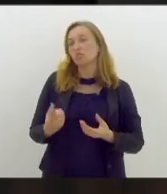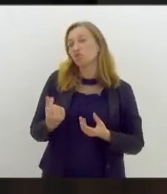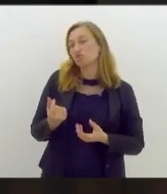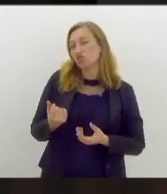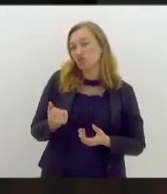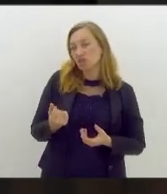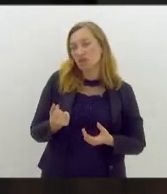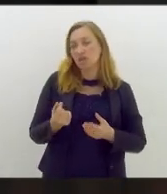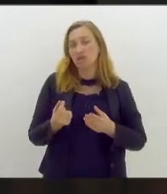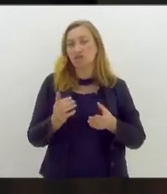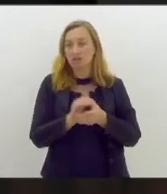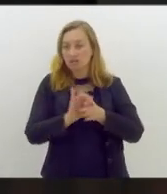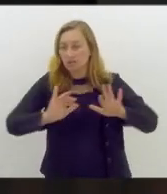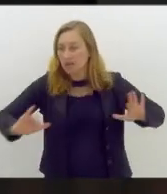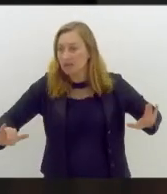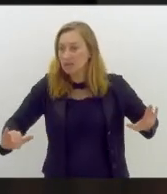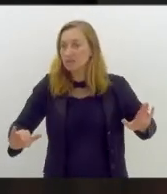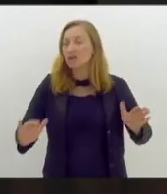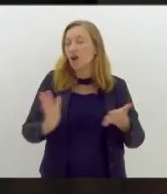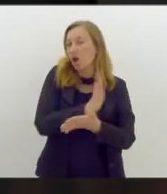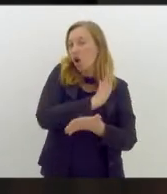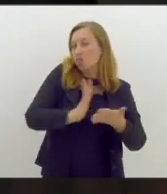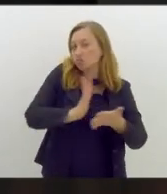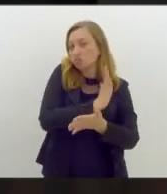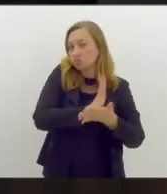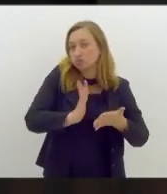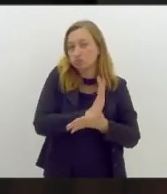de divórcio. Alguns desses